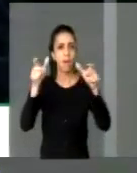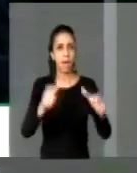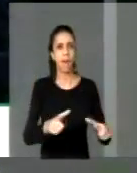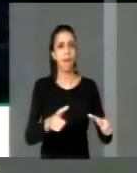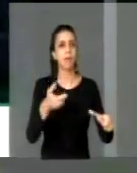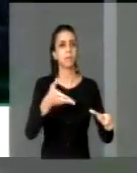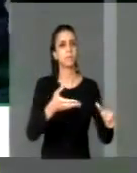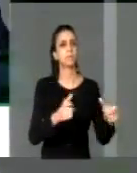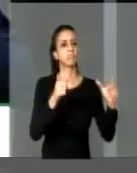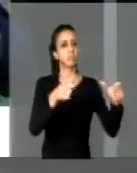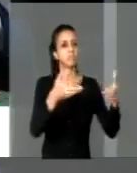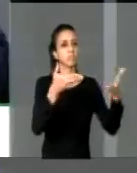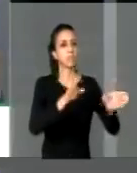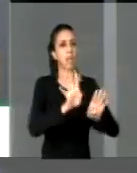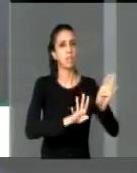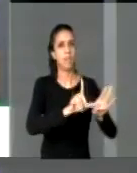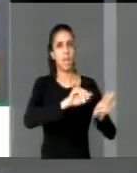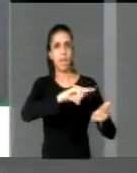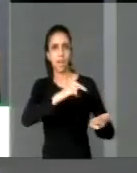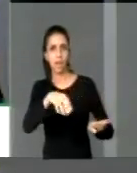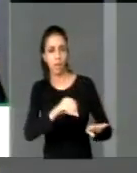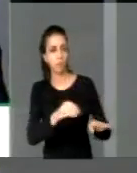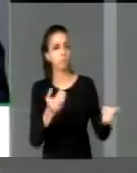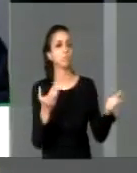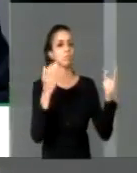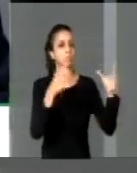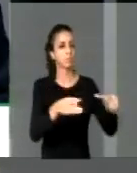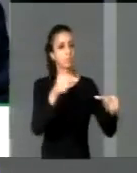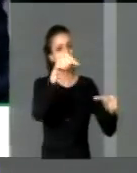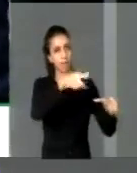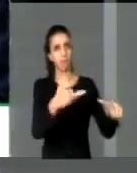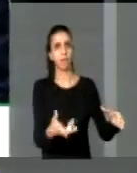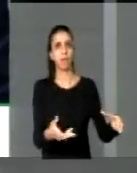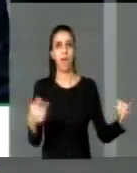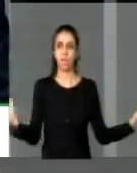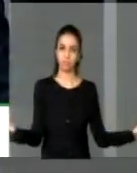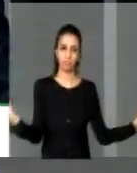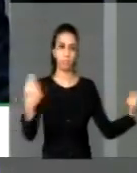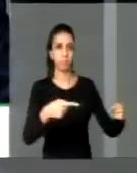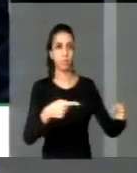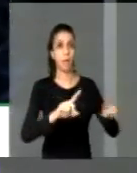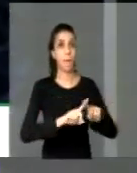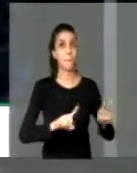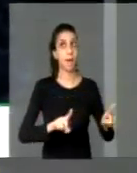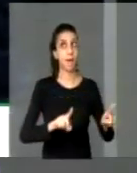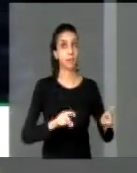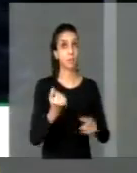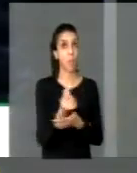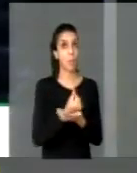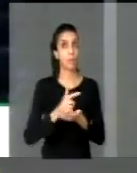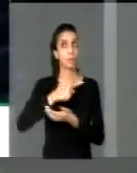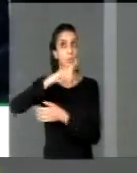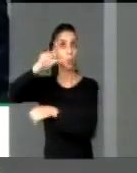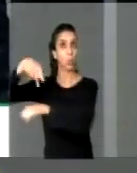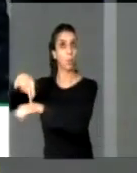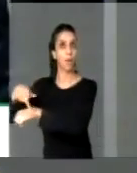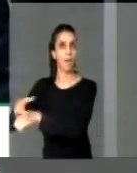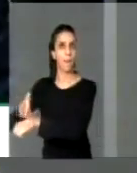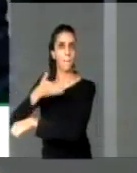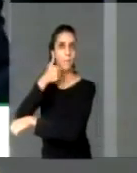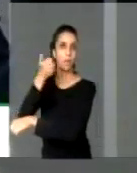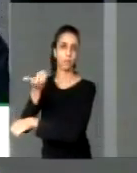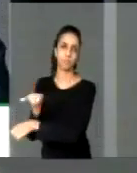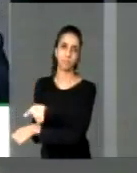para leilão e o preço internacional do petróleo é que são o principal atrativo para os leilões, e não a questão do conteúdo